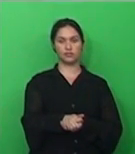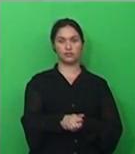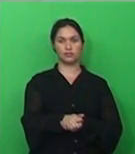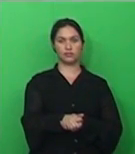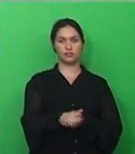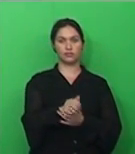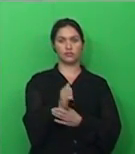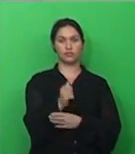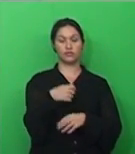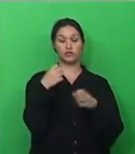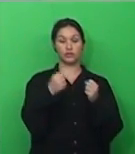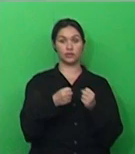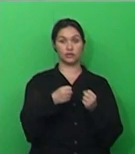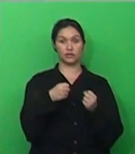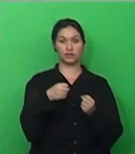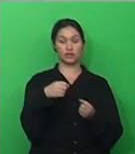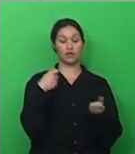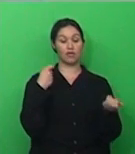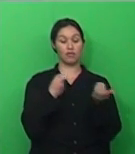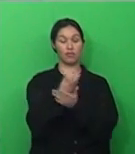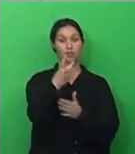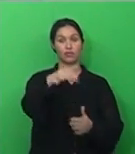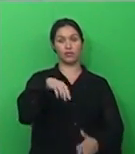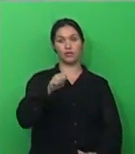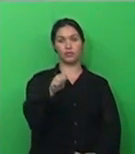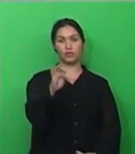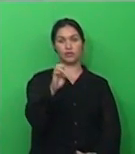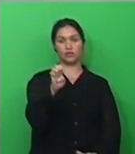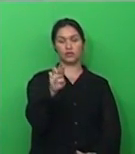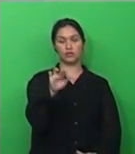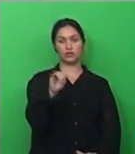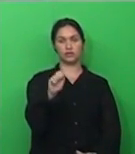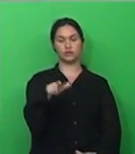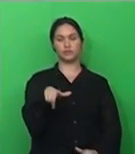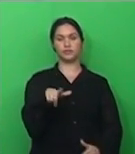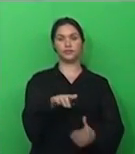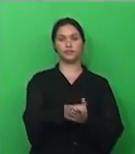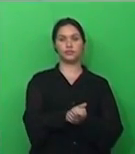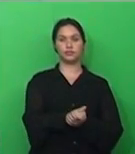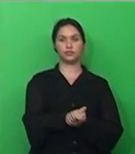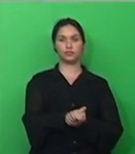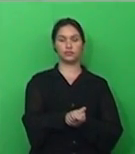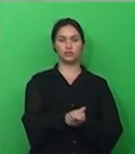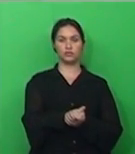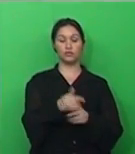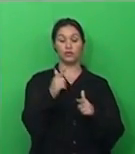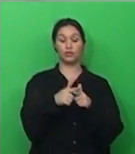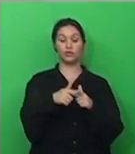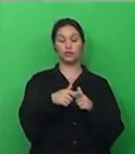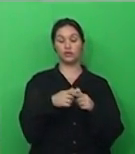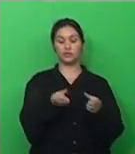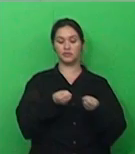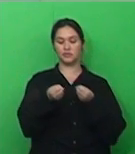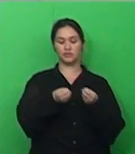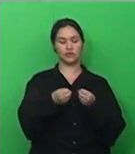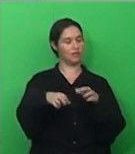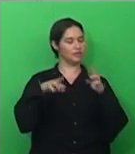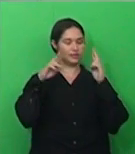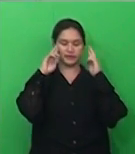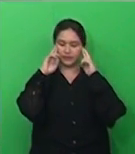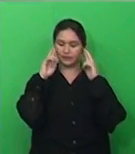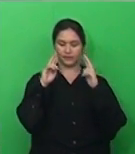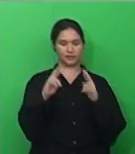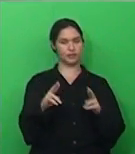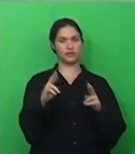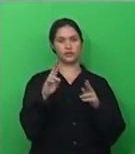Para comprar material, vamos aproveitar. Tem espaço para isso. Olha os carros lá, estão fazendo as pessoas ir para a estrada e eles em cima